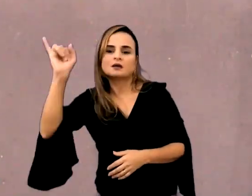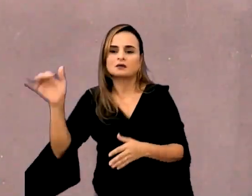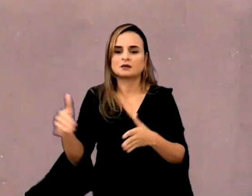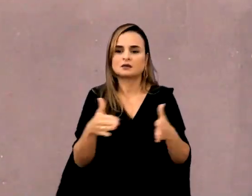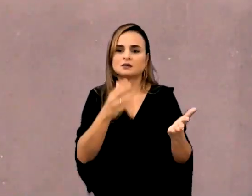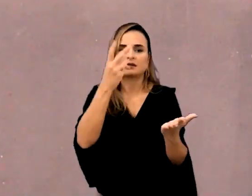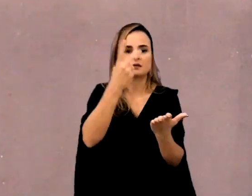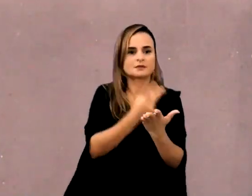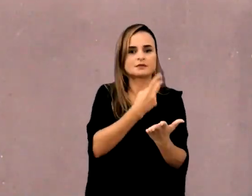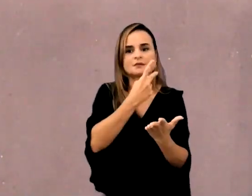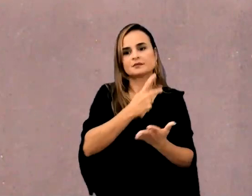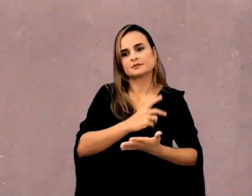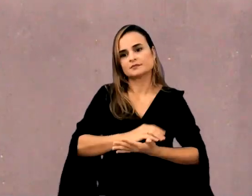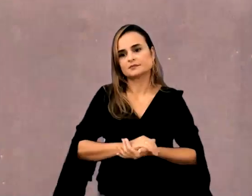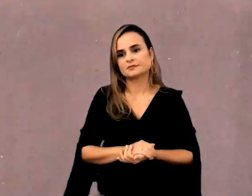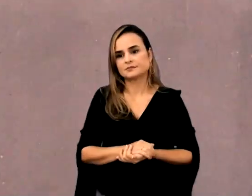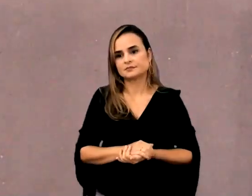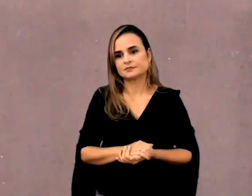tortuosos.